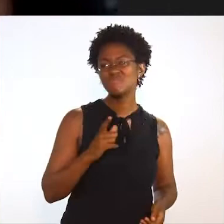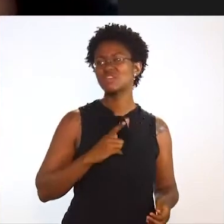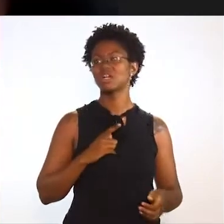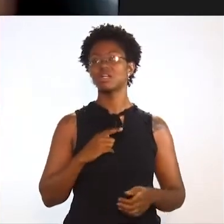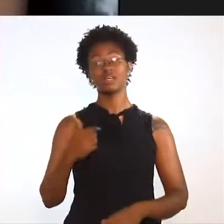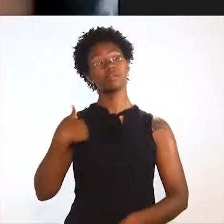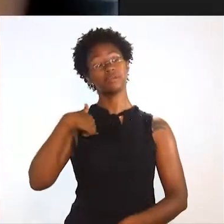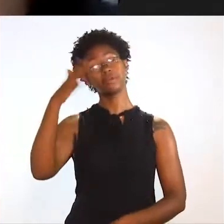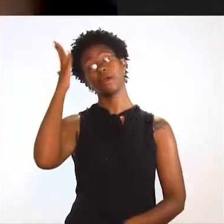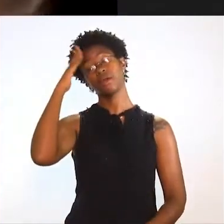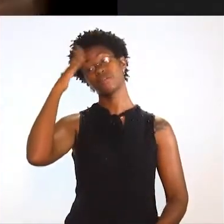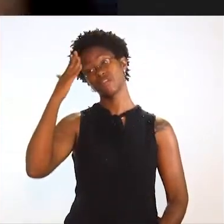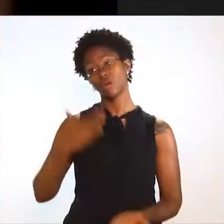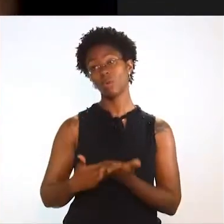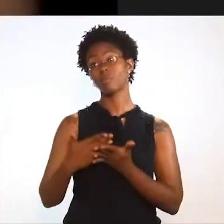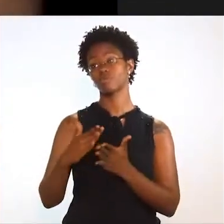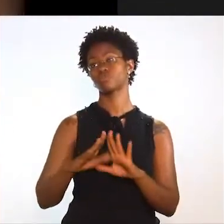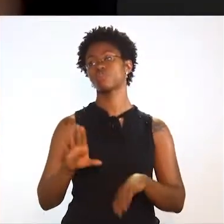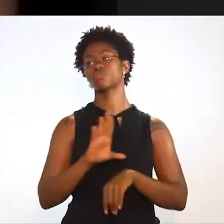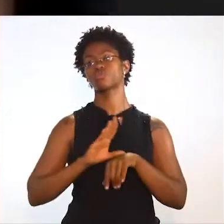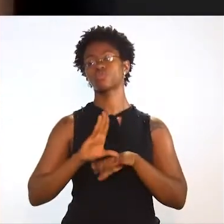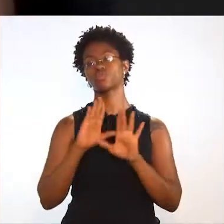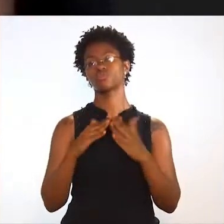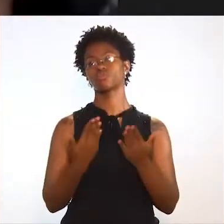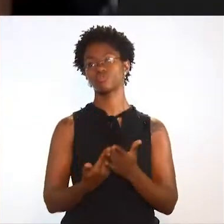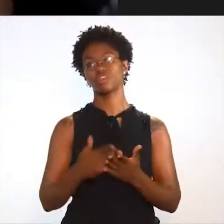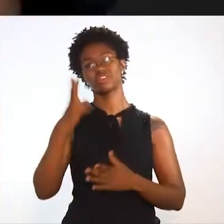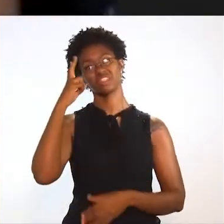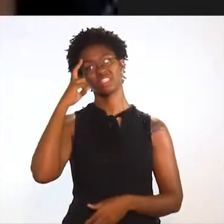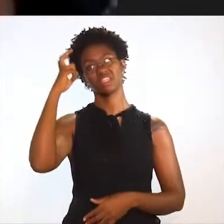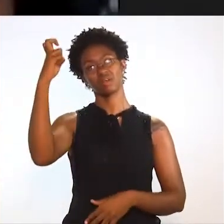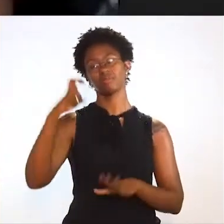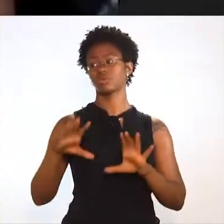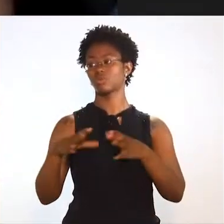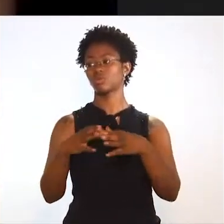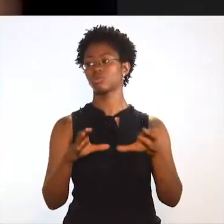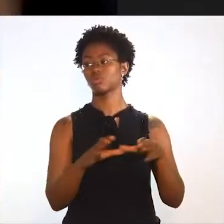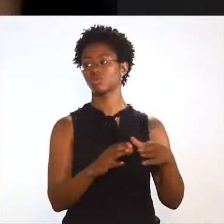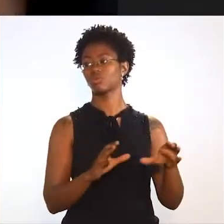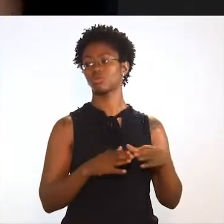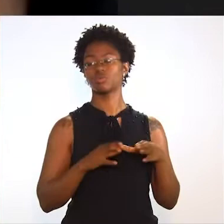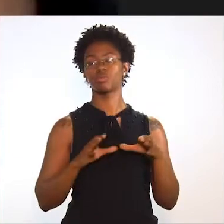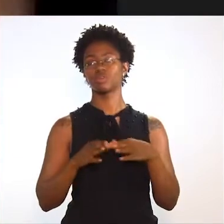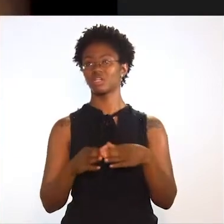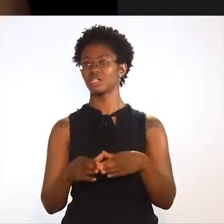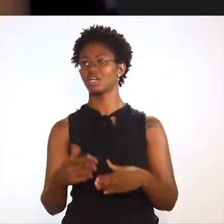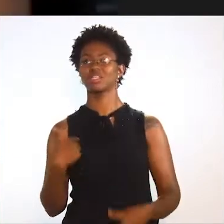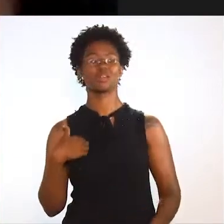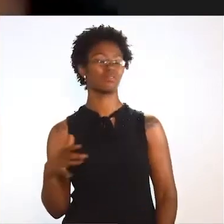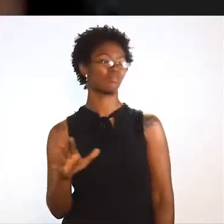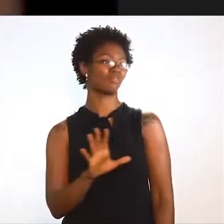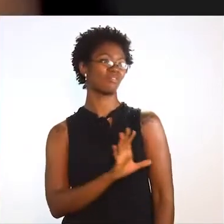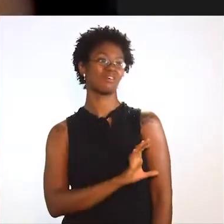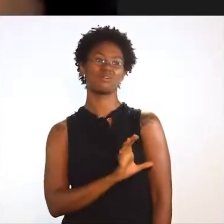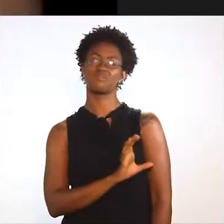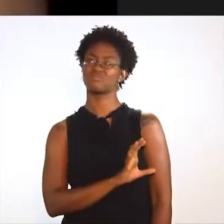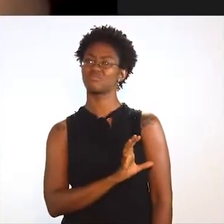e eu sei que partiu lá do curso Escola Saberes Comunitários. Então, assim, eu sou